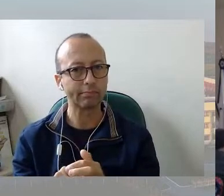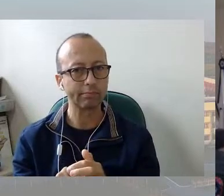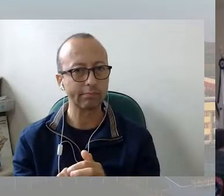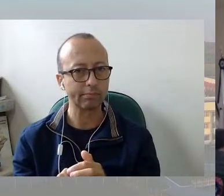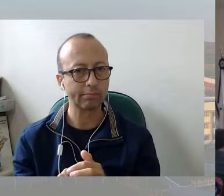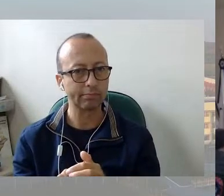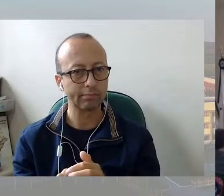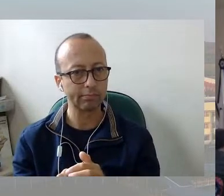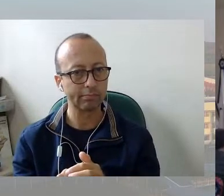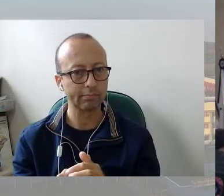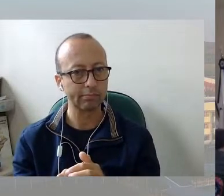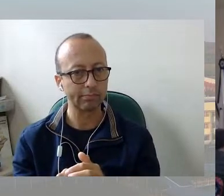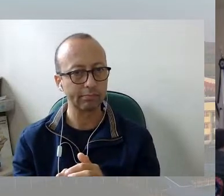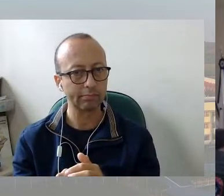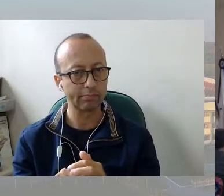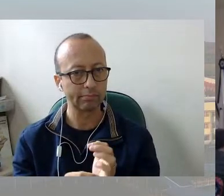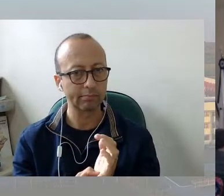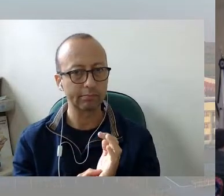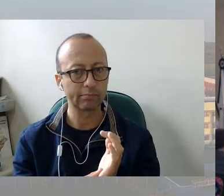tomar a palavra, né?